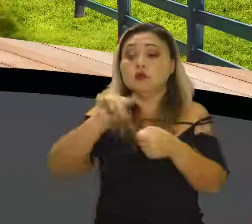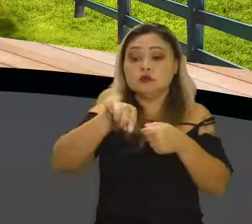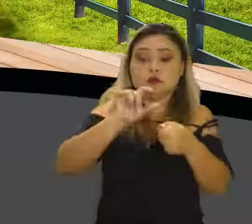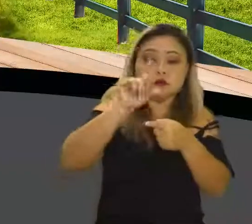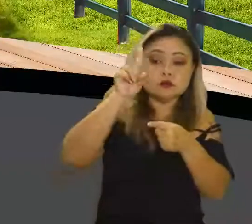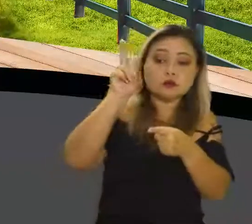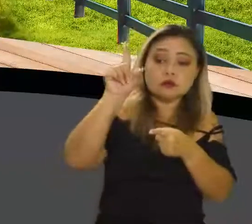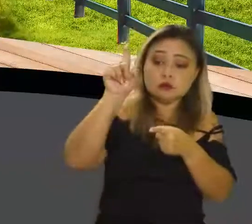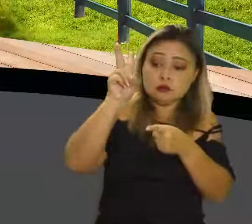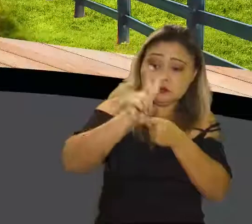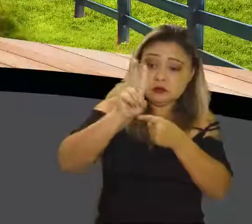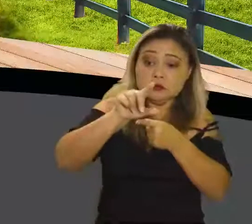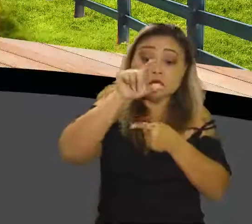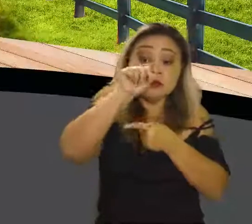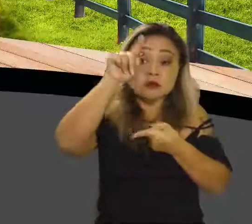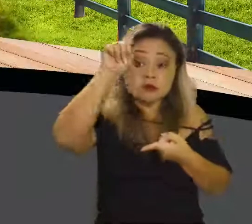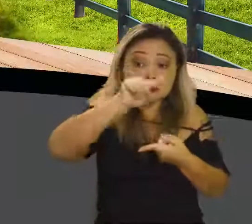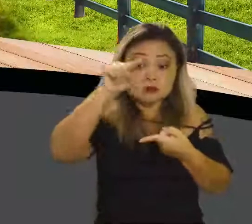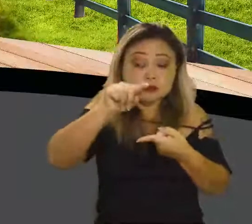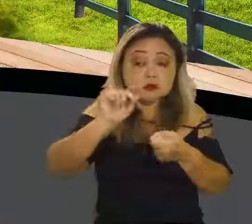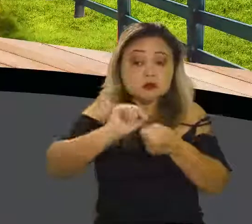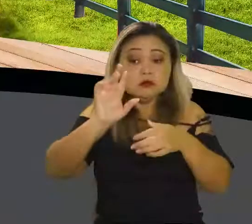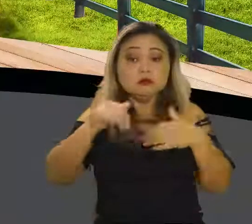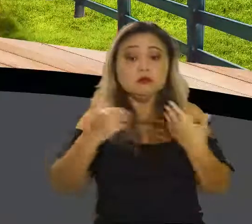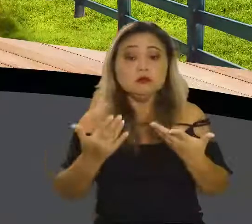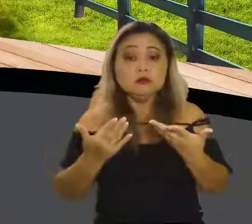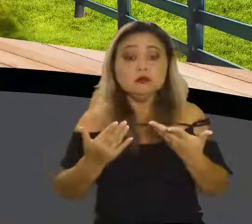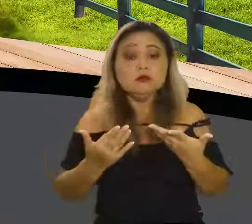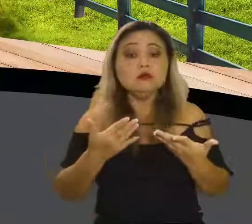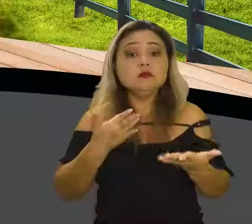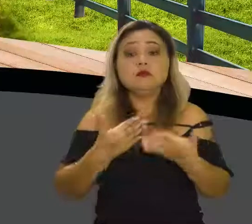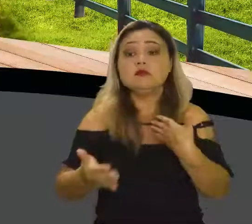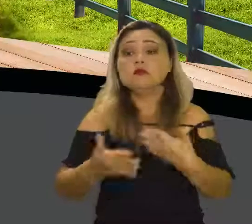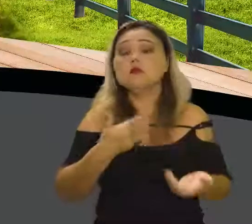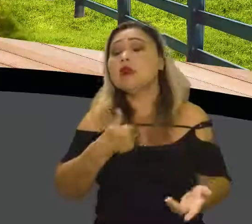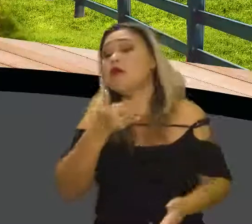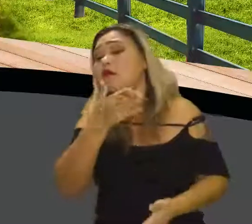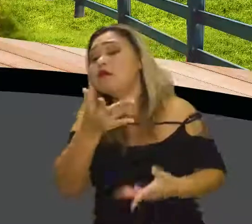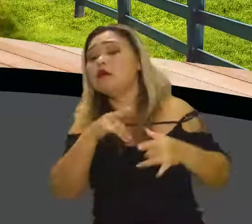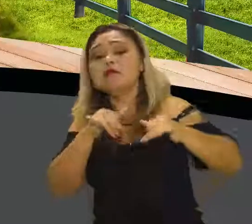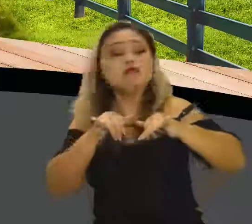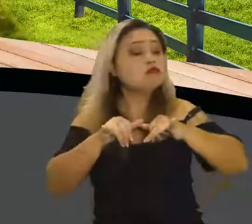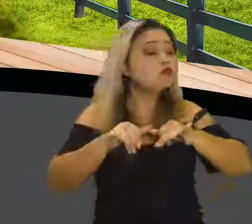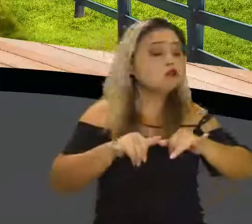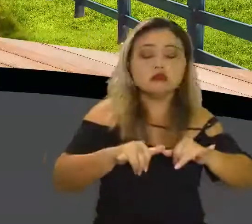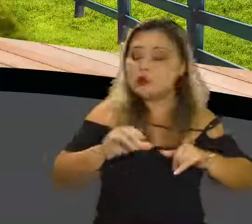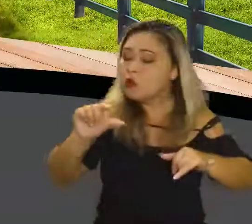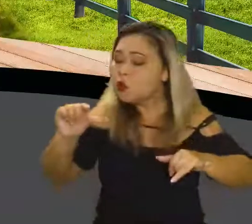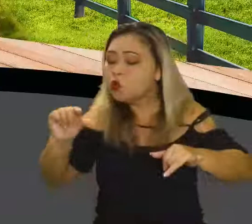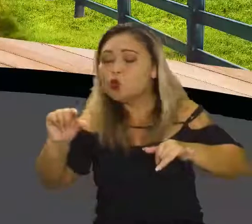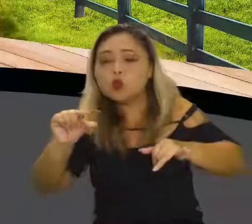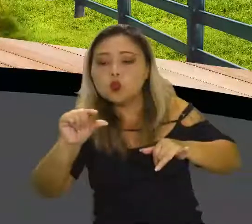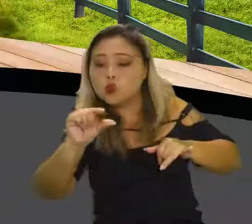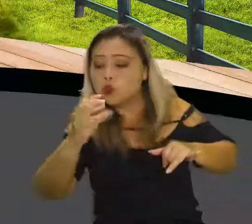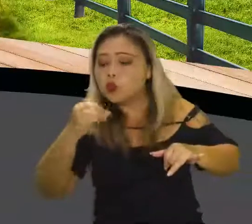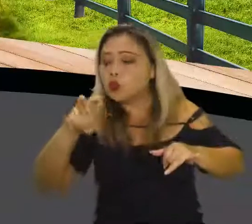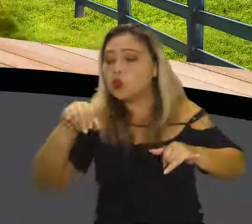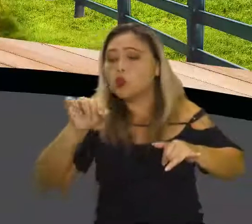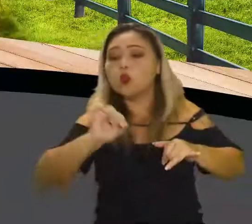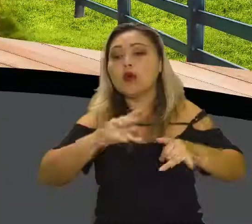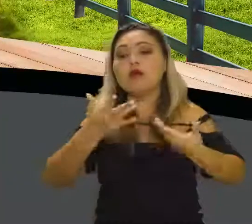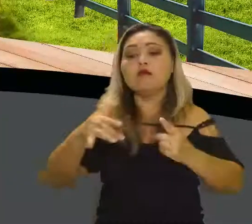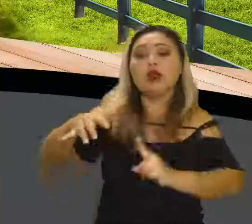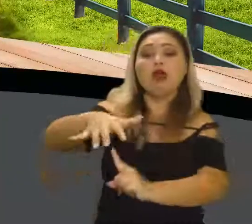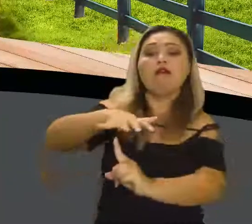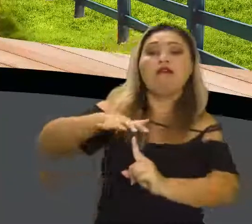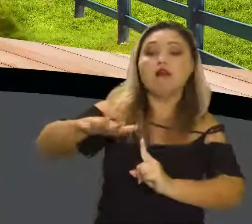na criação de codornas, nós já vamos... Qualquer um vai ao supermercado, já vê os ovos de codorna. Vai na feira, tem